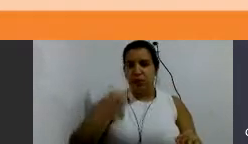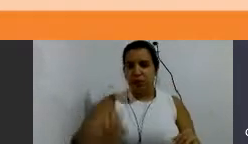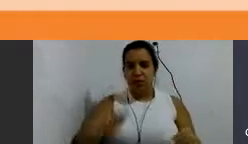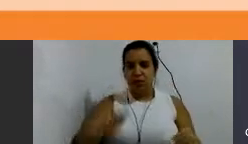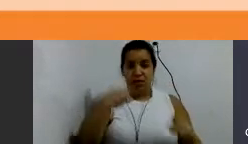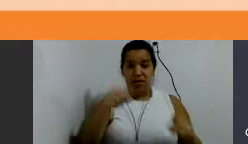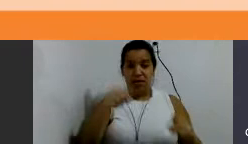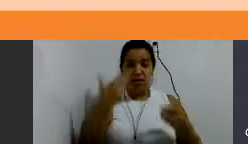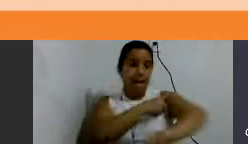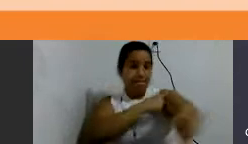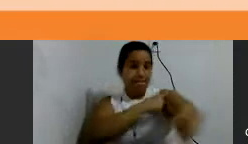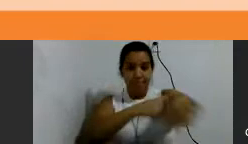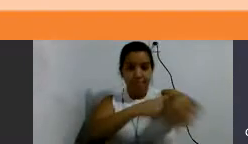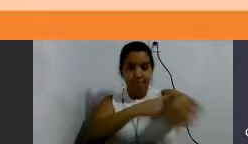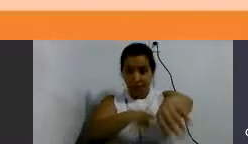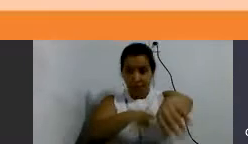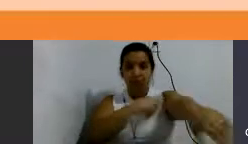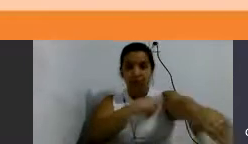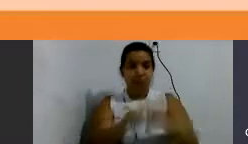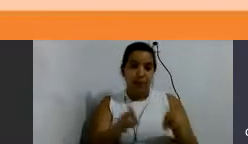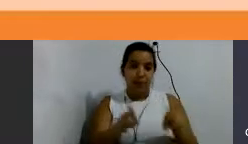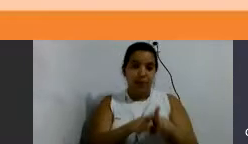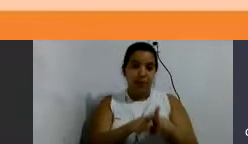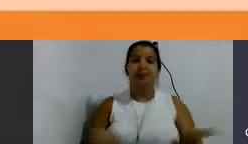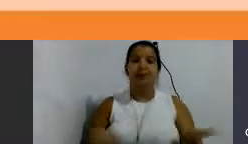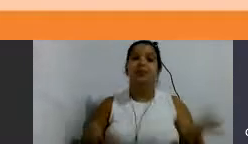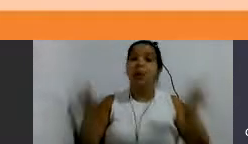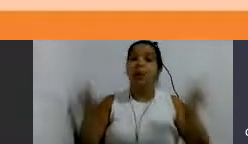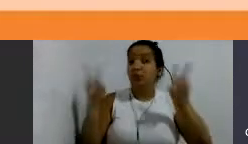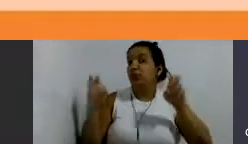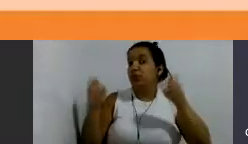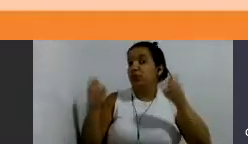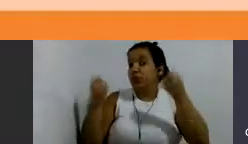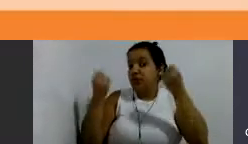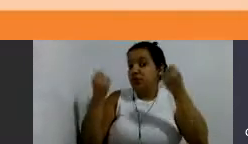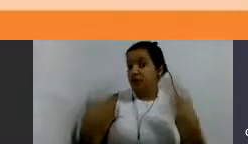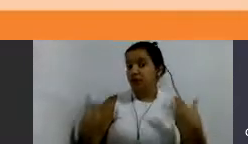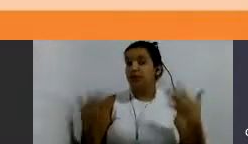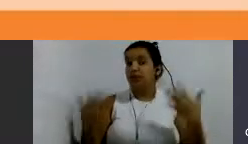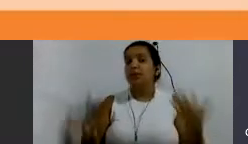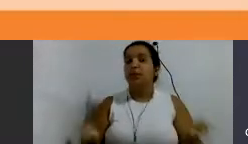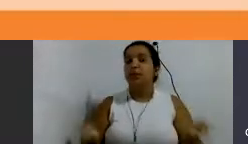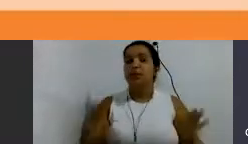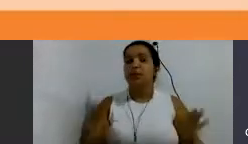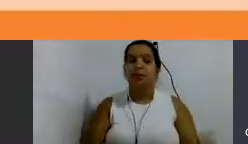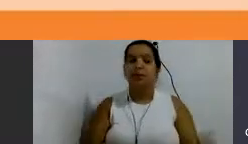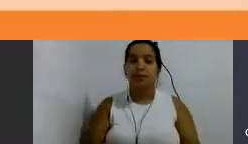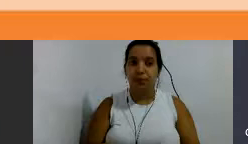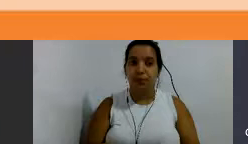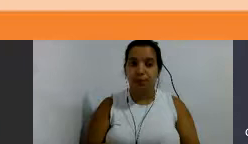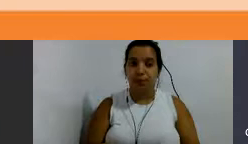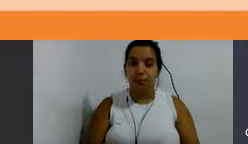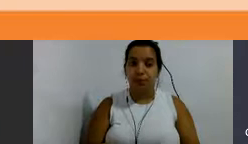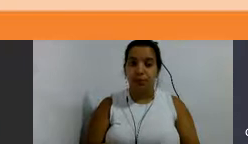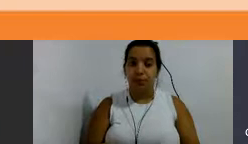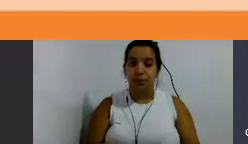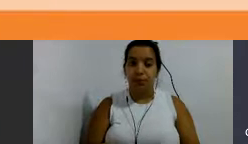Então, olha, a gente tem um gênero, que a gente vai falar do gênero Leishmania, e